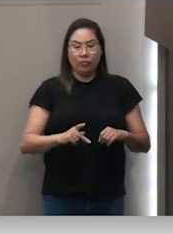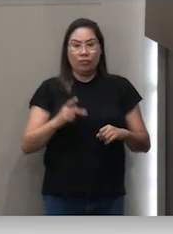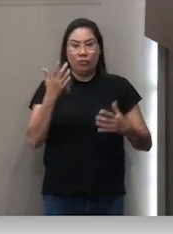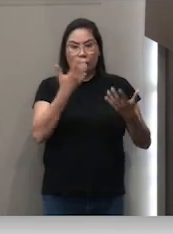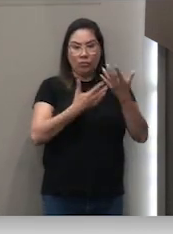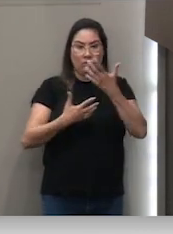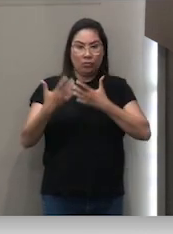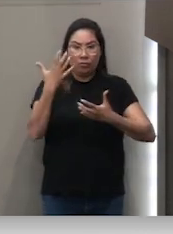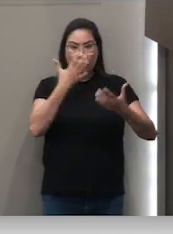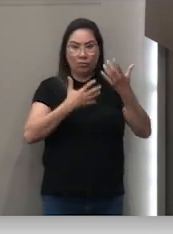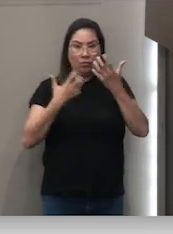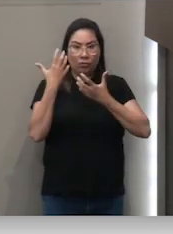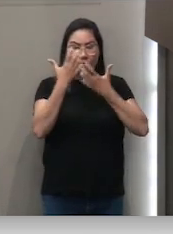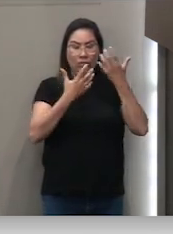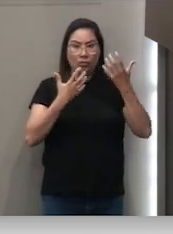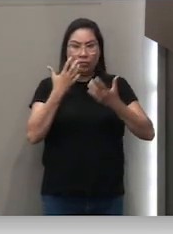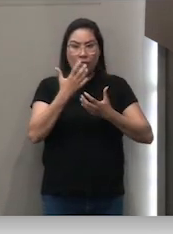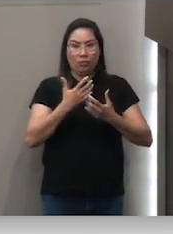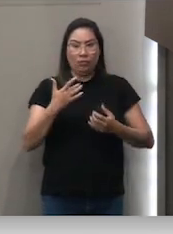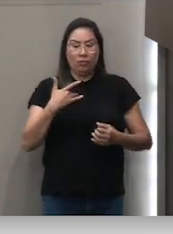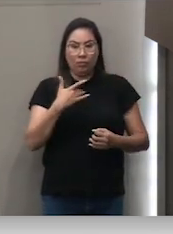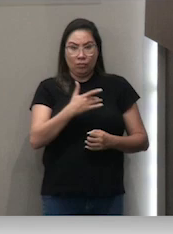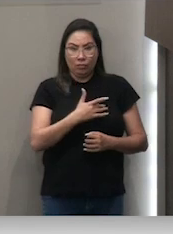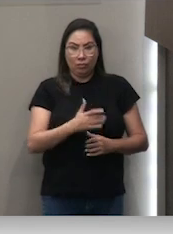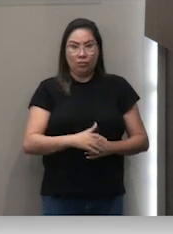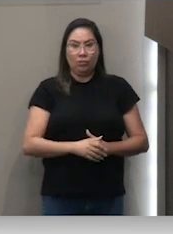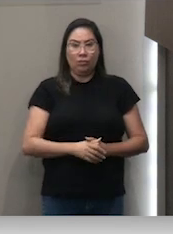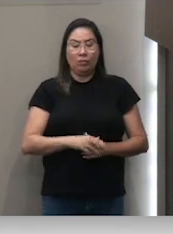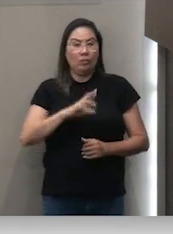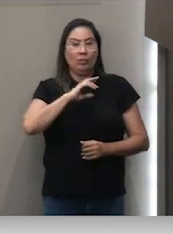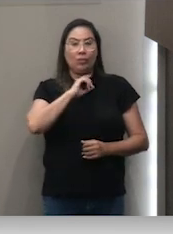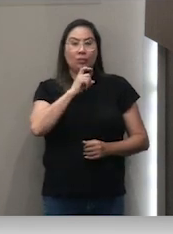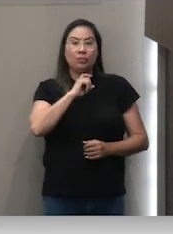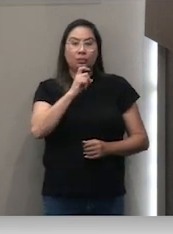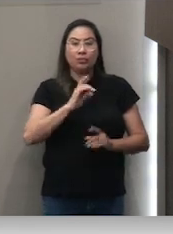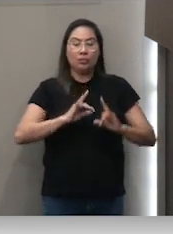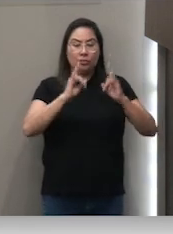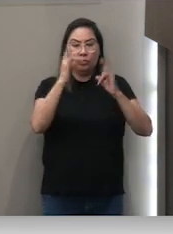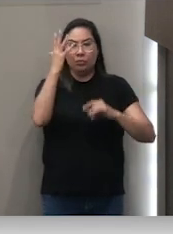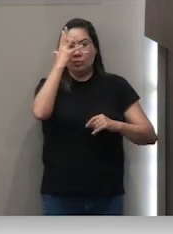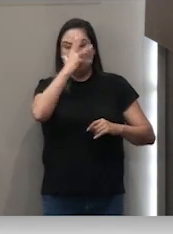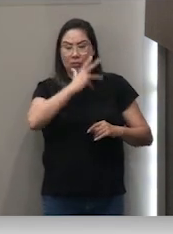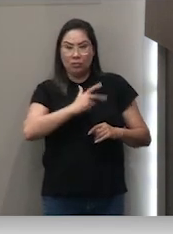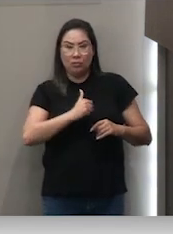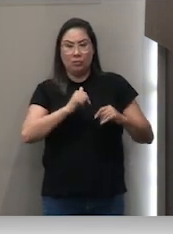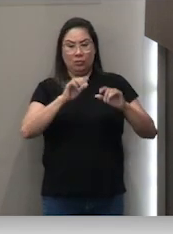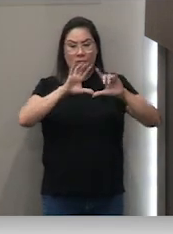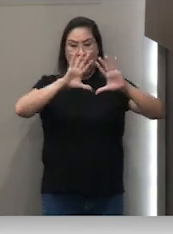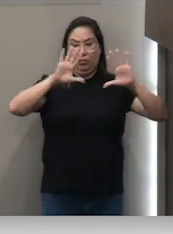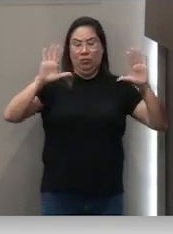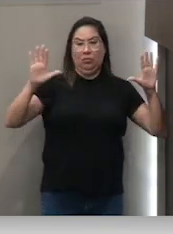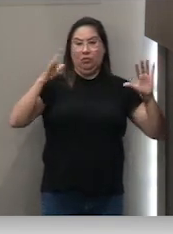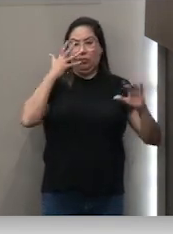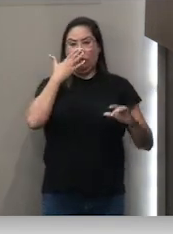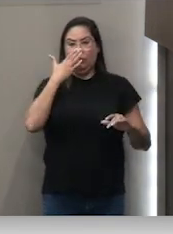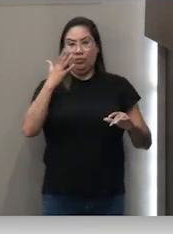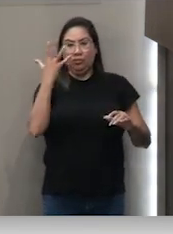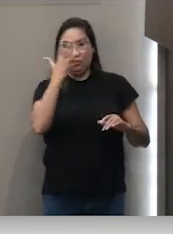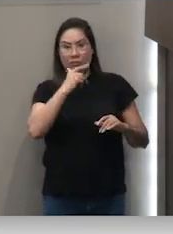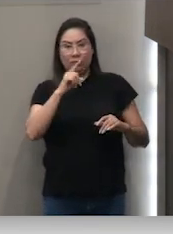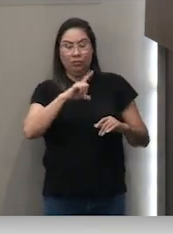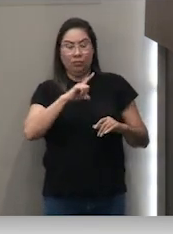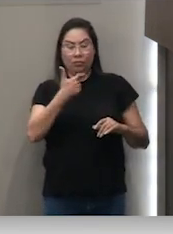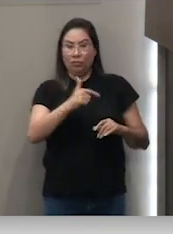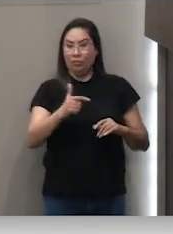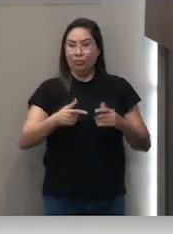maquiada. A maquiagem perante a saúde. Não adianta prédios bonitos, fachadas lindas e não ter atendentes para